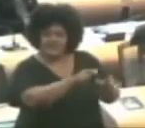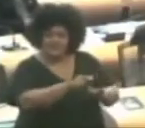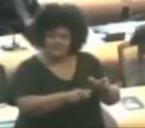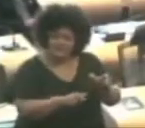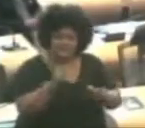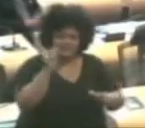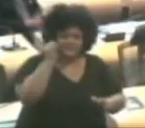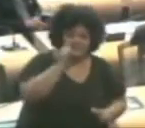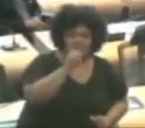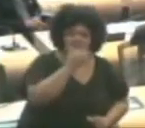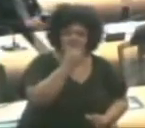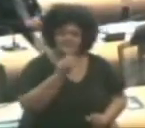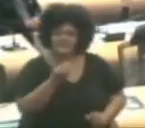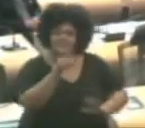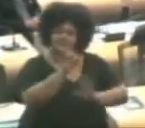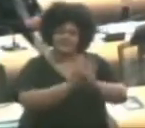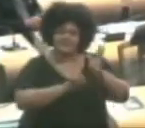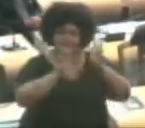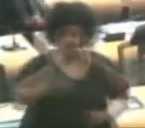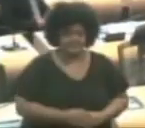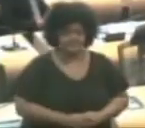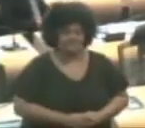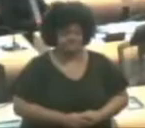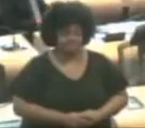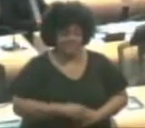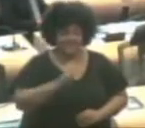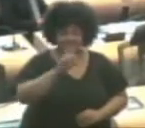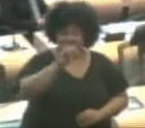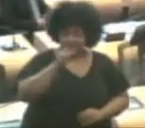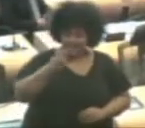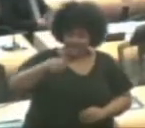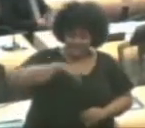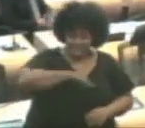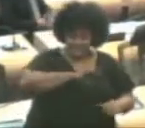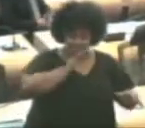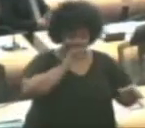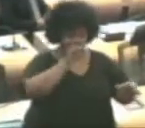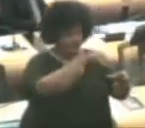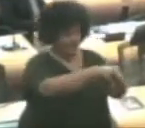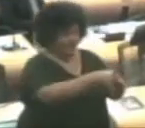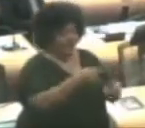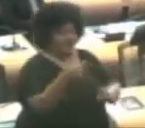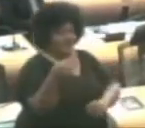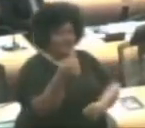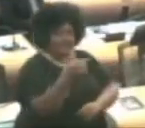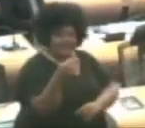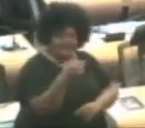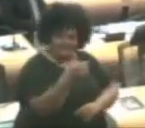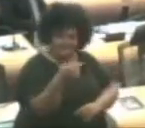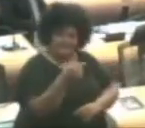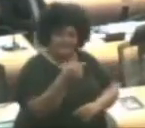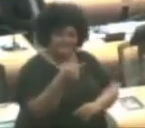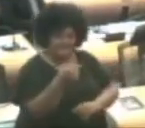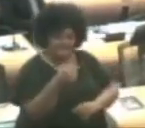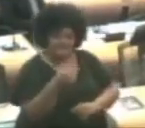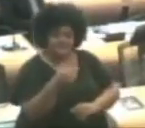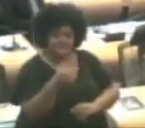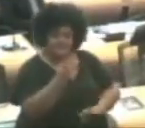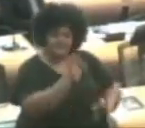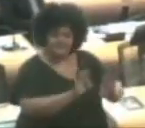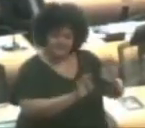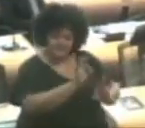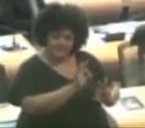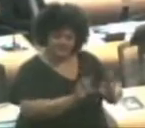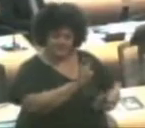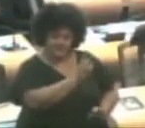defensores e defensoras de direitos humanos. Se a gente votar negativamente contra esse projeto, a gente